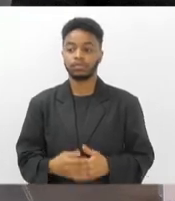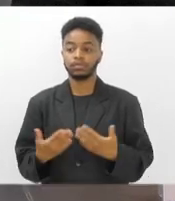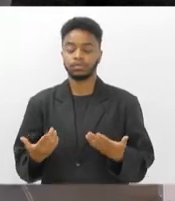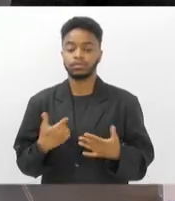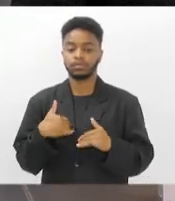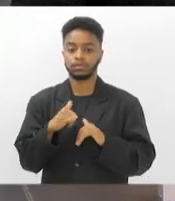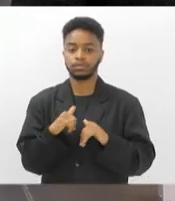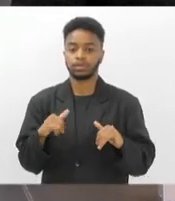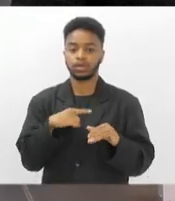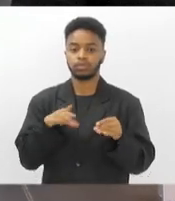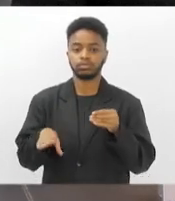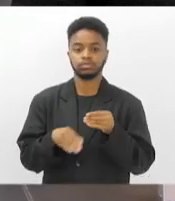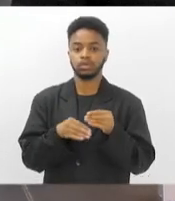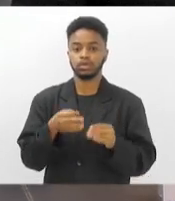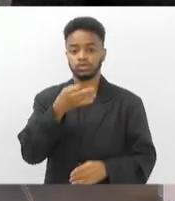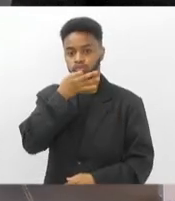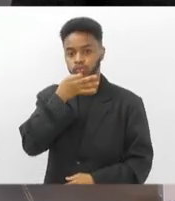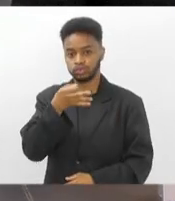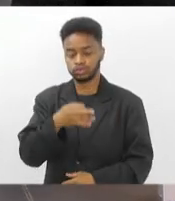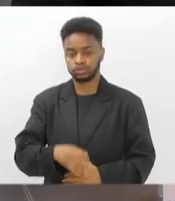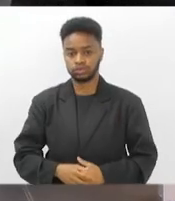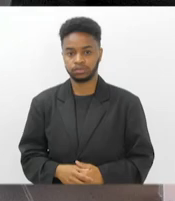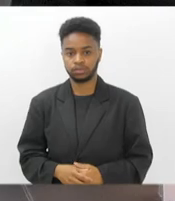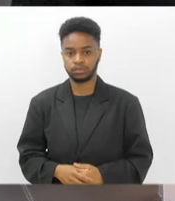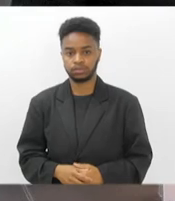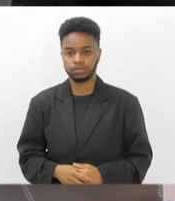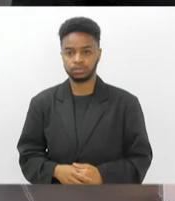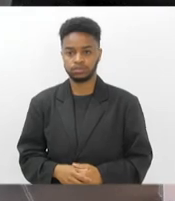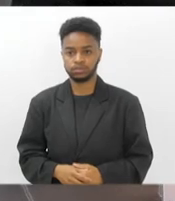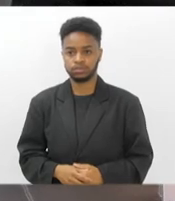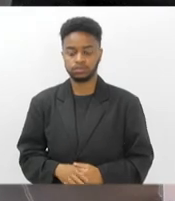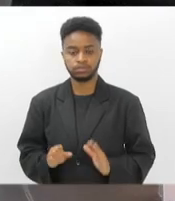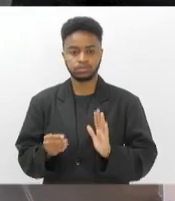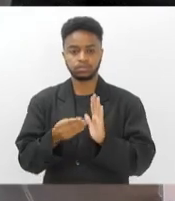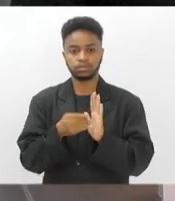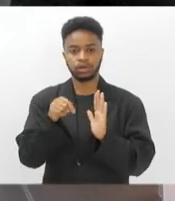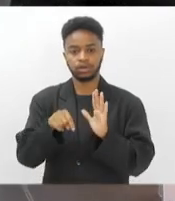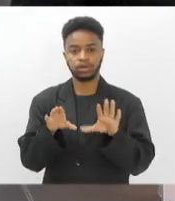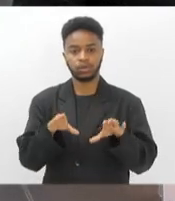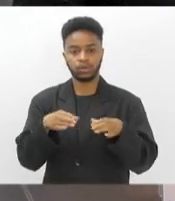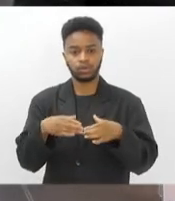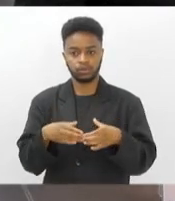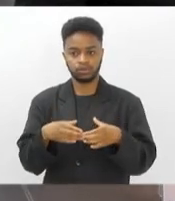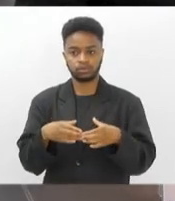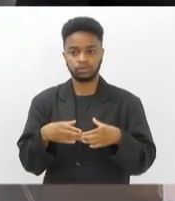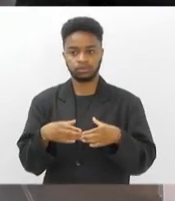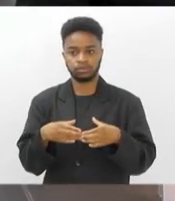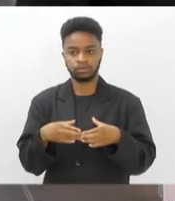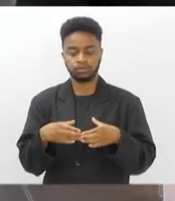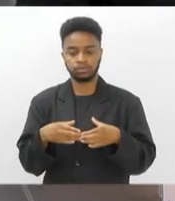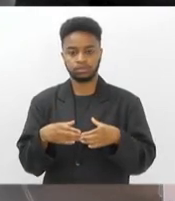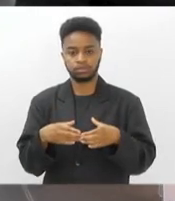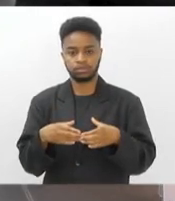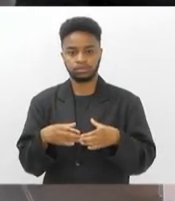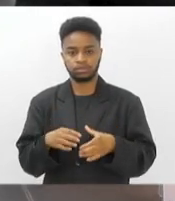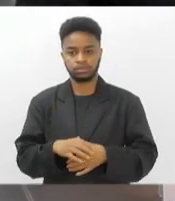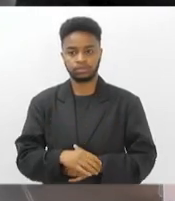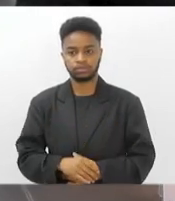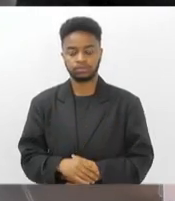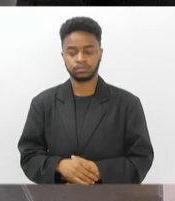incluindo a sugestão eh nesta comissão Eu acho